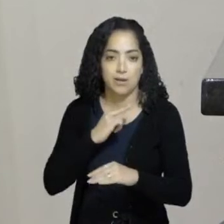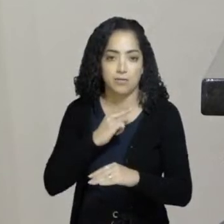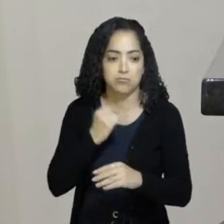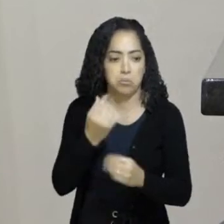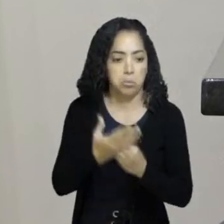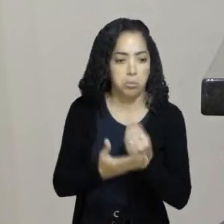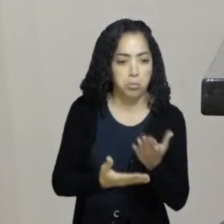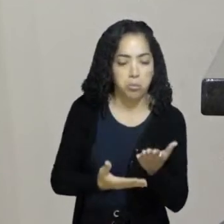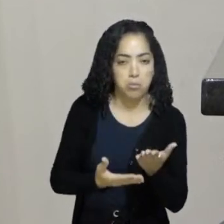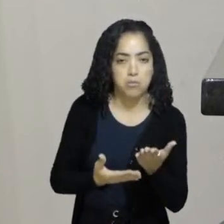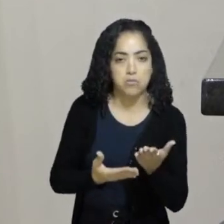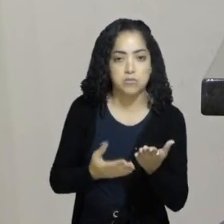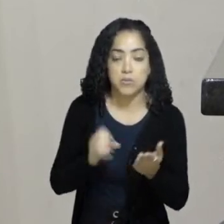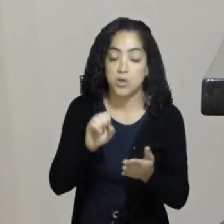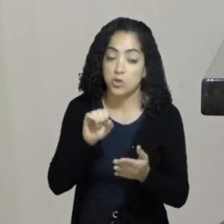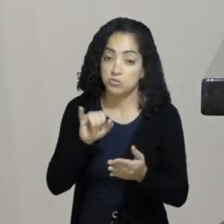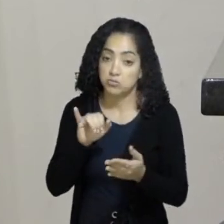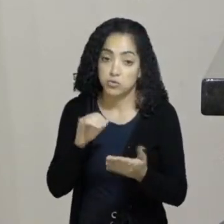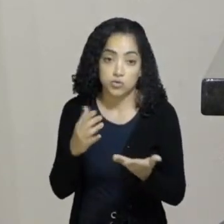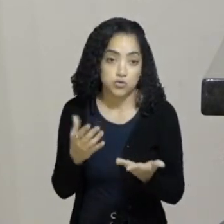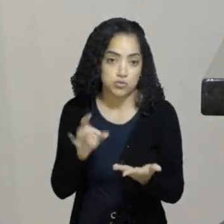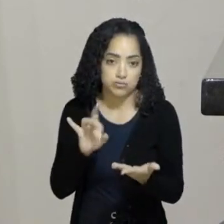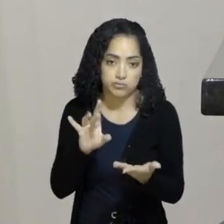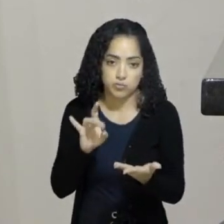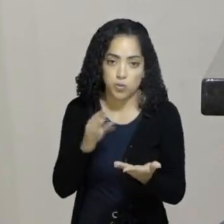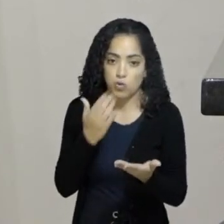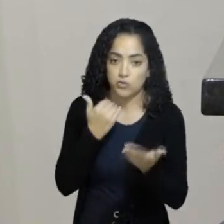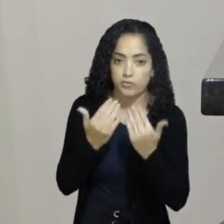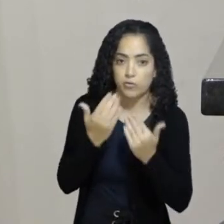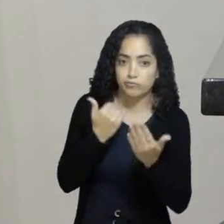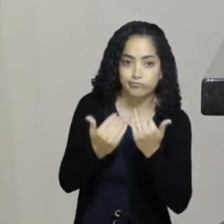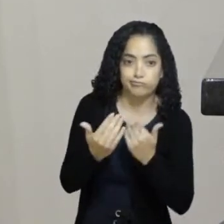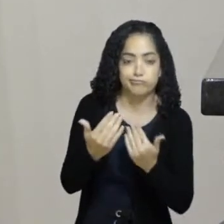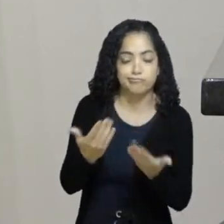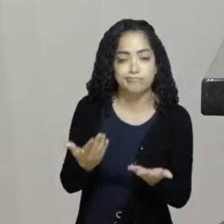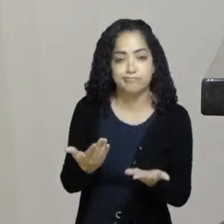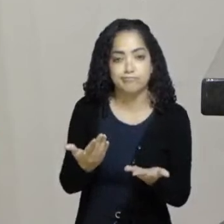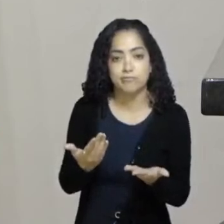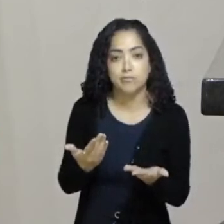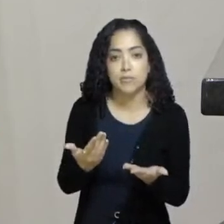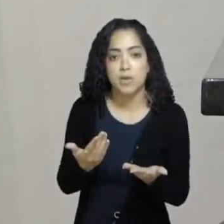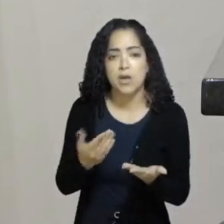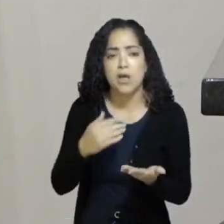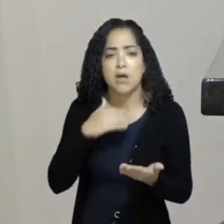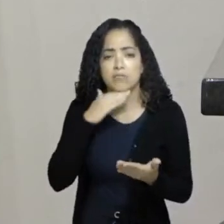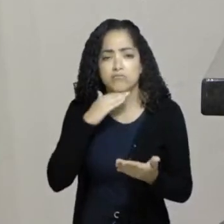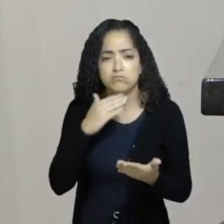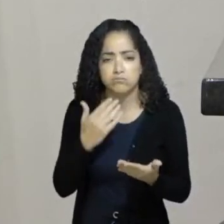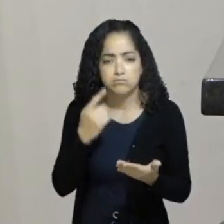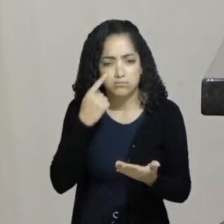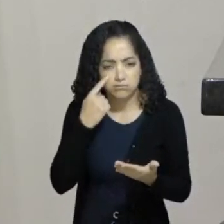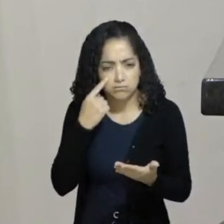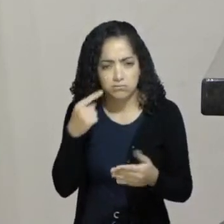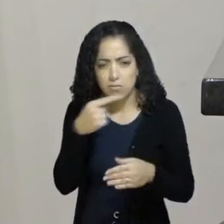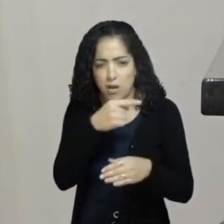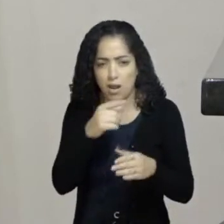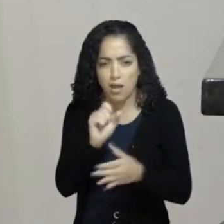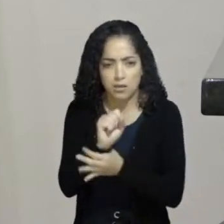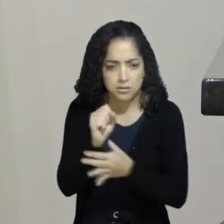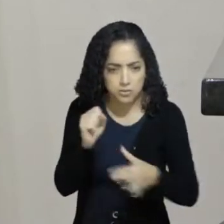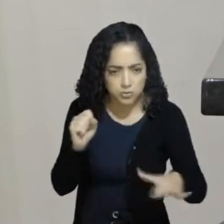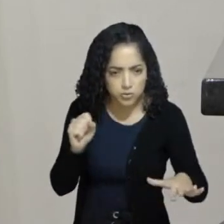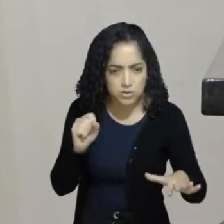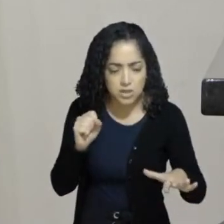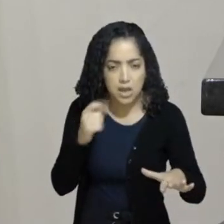de muito comer que eles são torturados lá dentro E a juíza vocês vão aqui em São José aquilo ali é uma maravilha